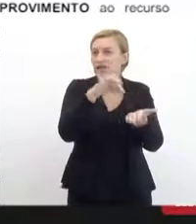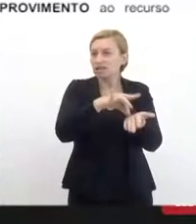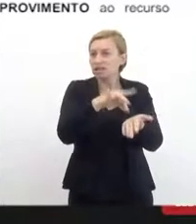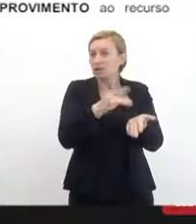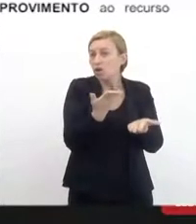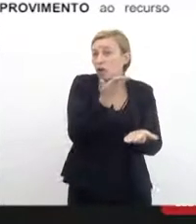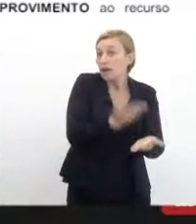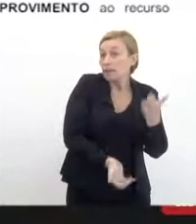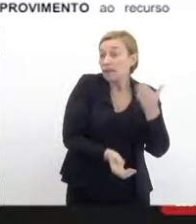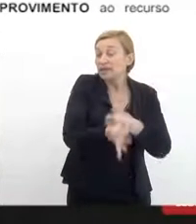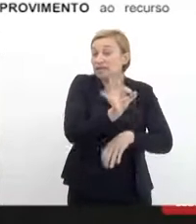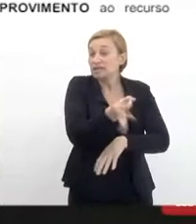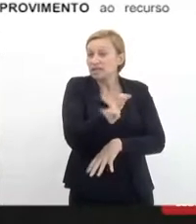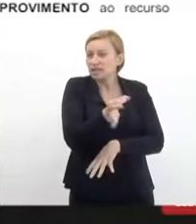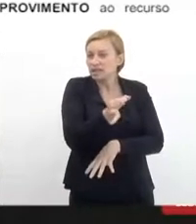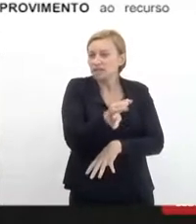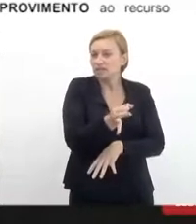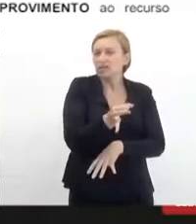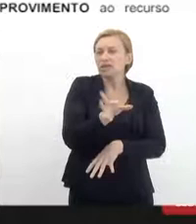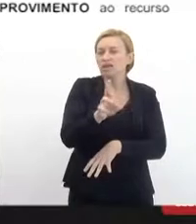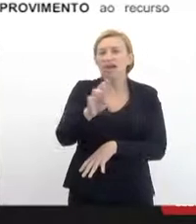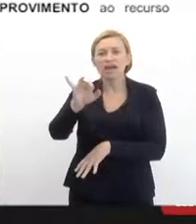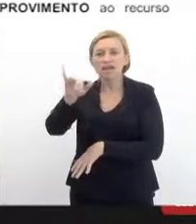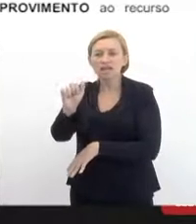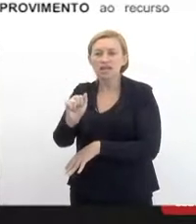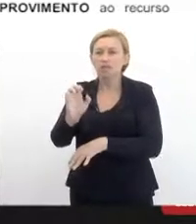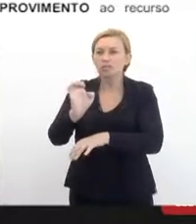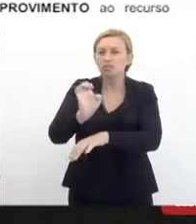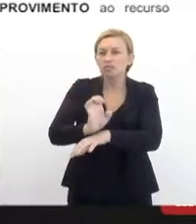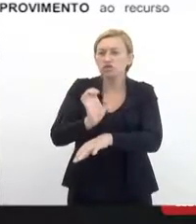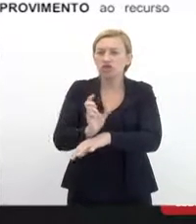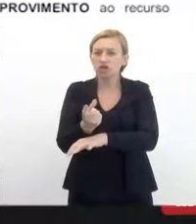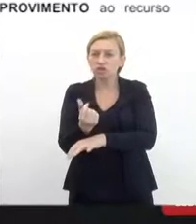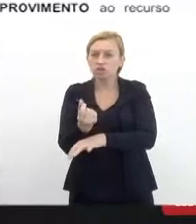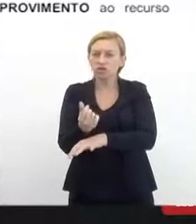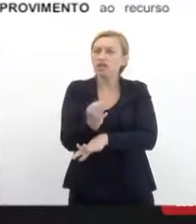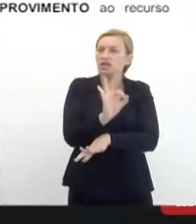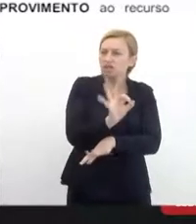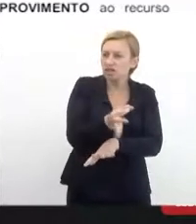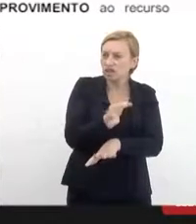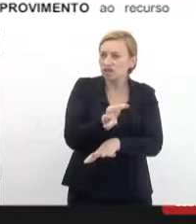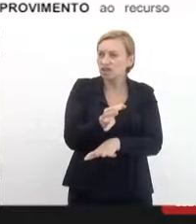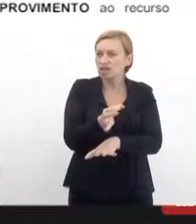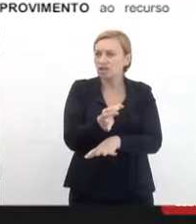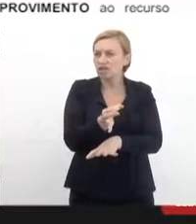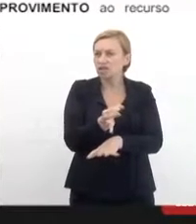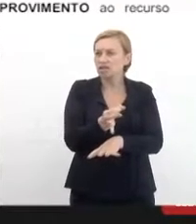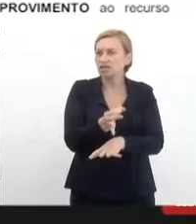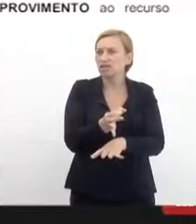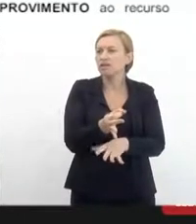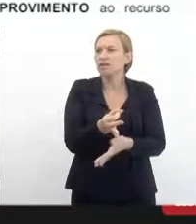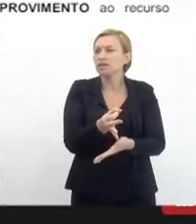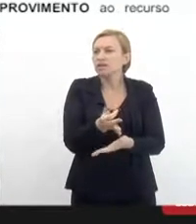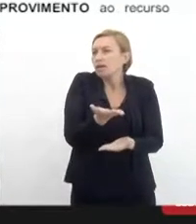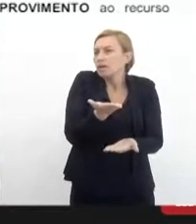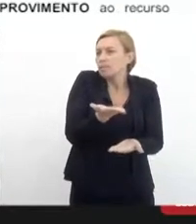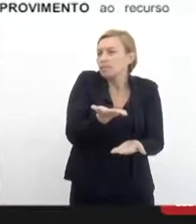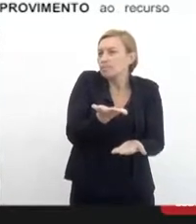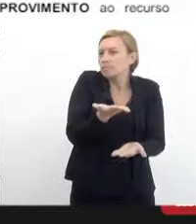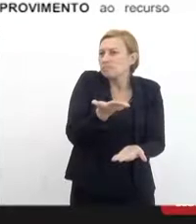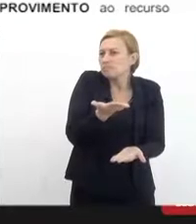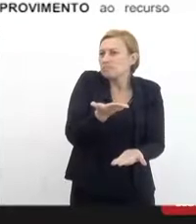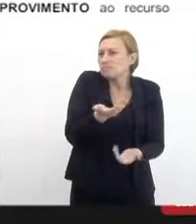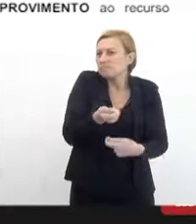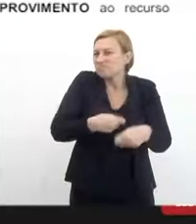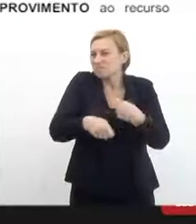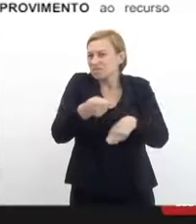perda considerável de receita para o Estado, que já está sabidamente combalido pelas sucessivas péssimas administrações que